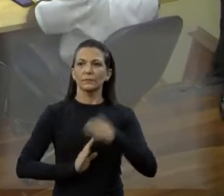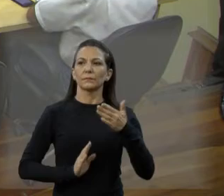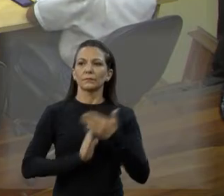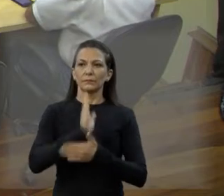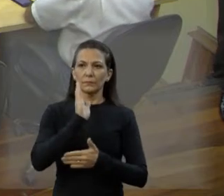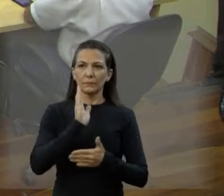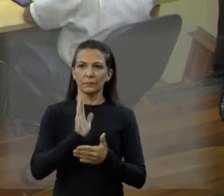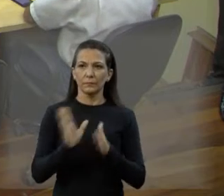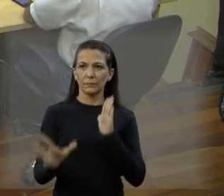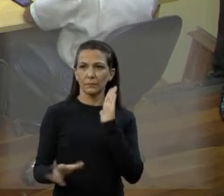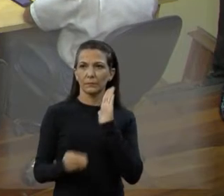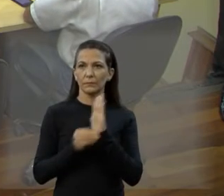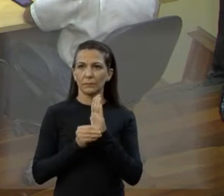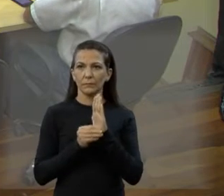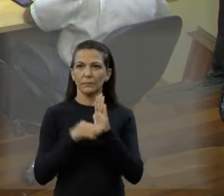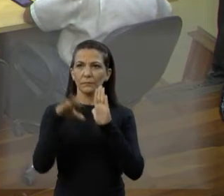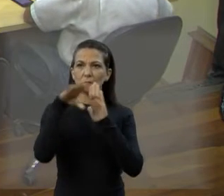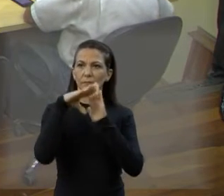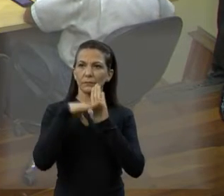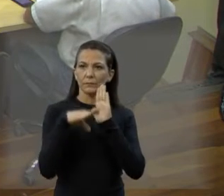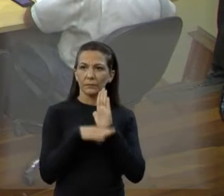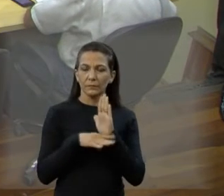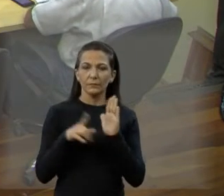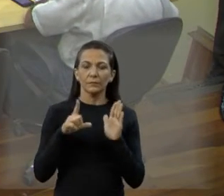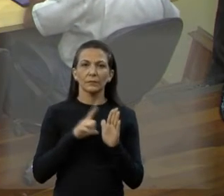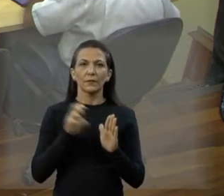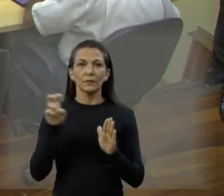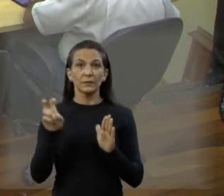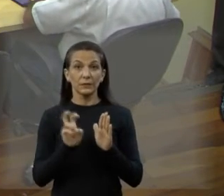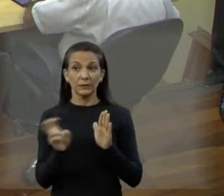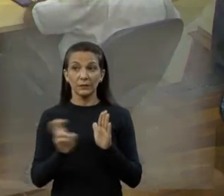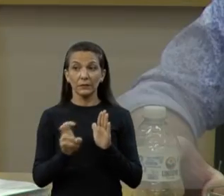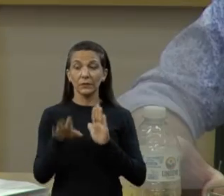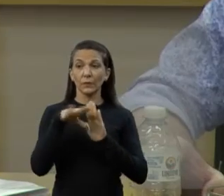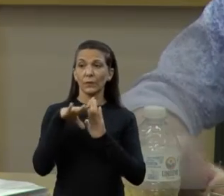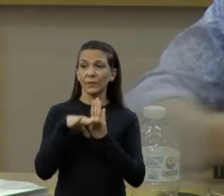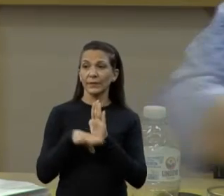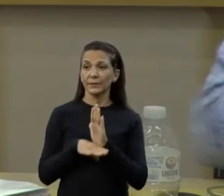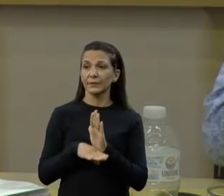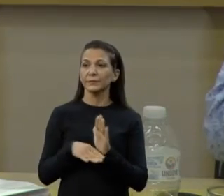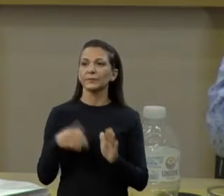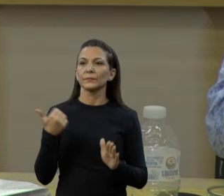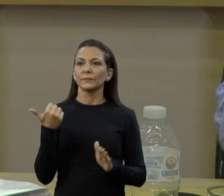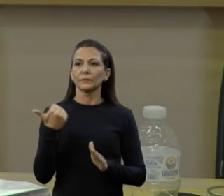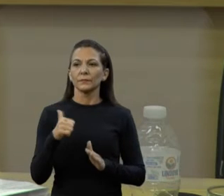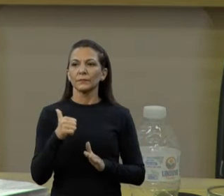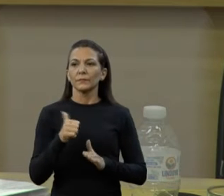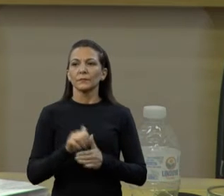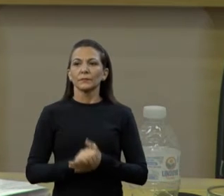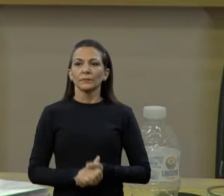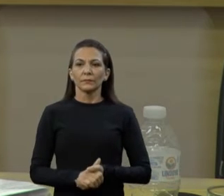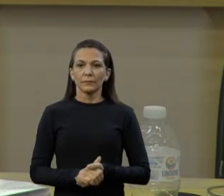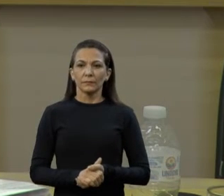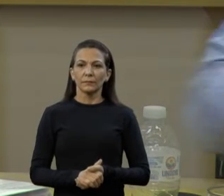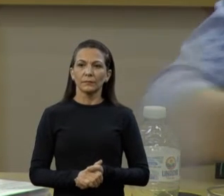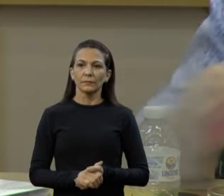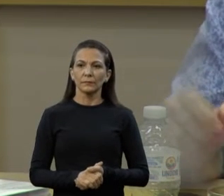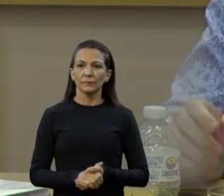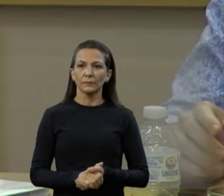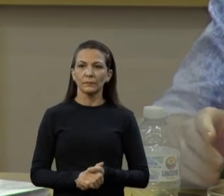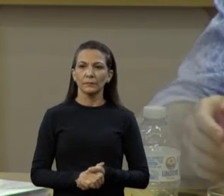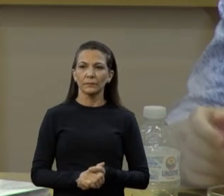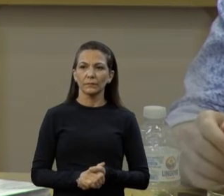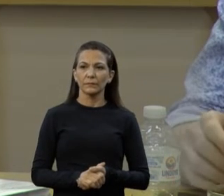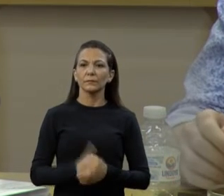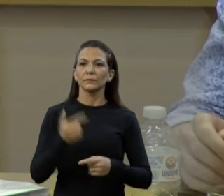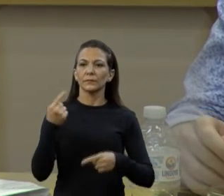aprovada a inclusão na ordem do dia passa a constar com cinco itens item número um e tem número um